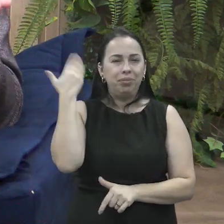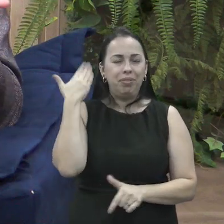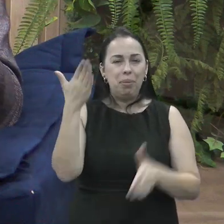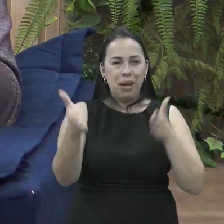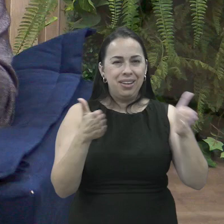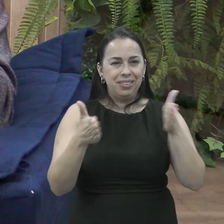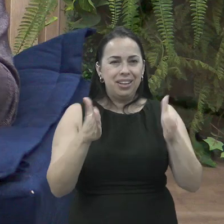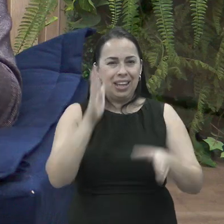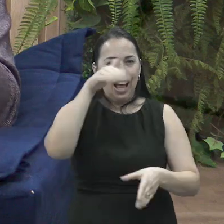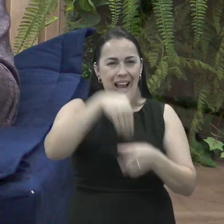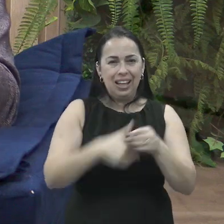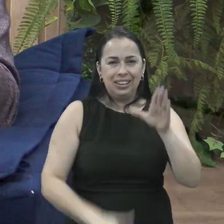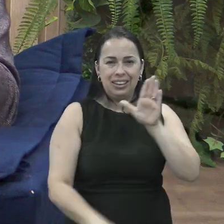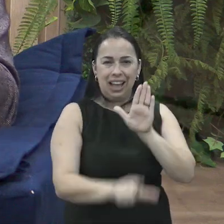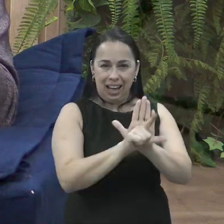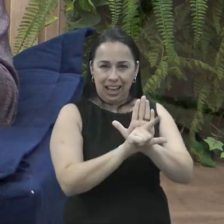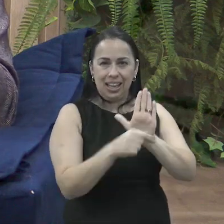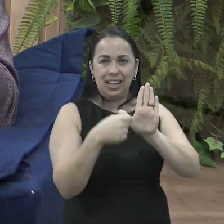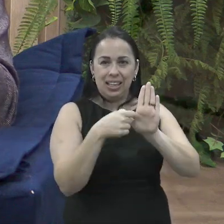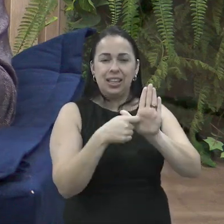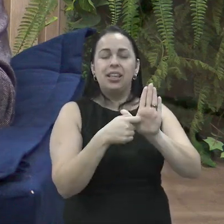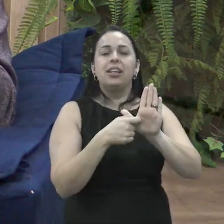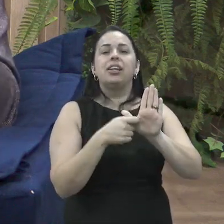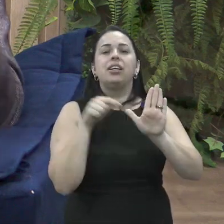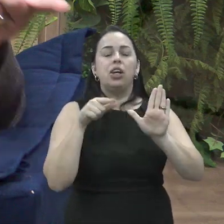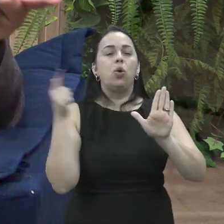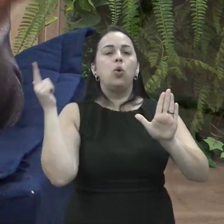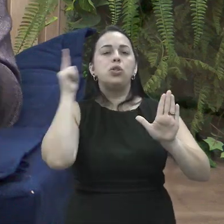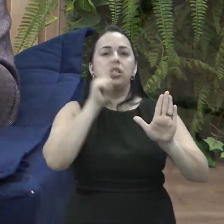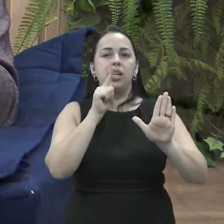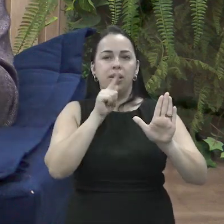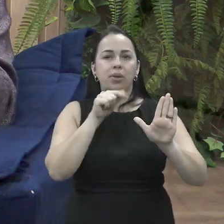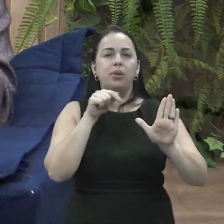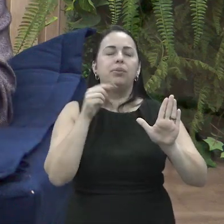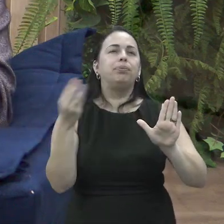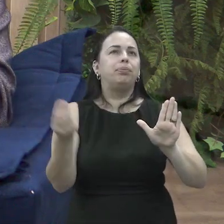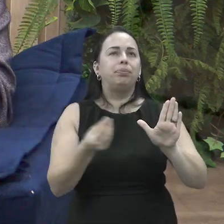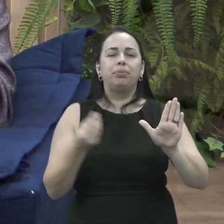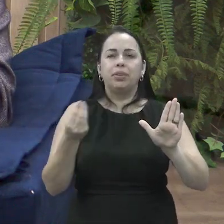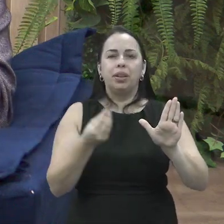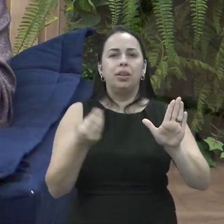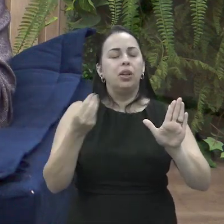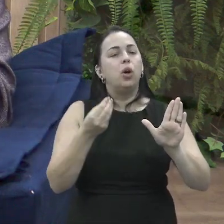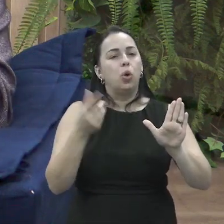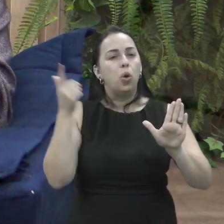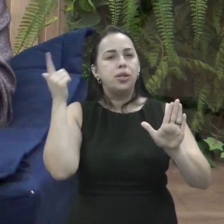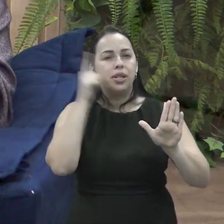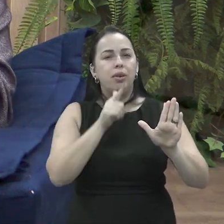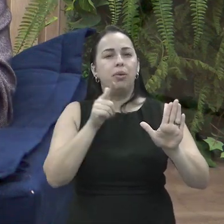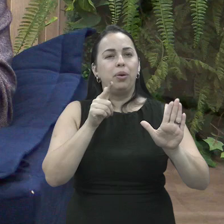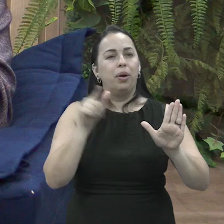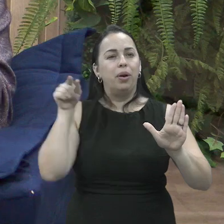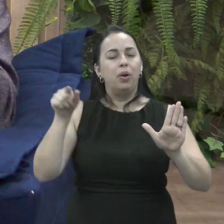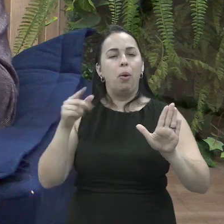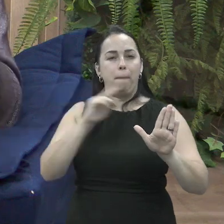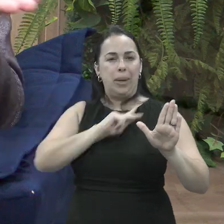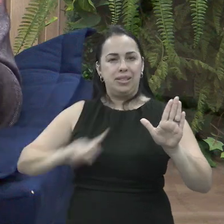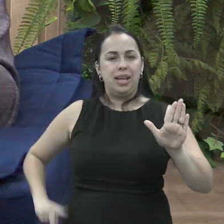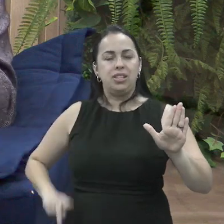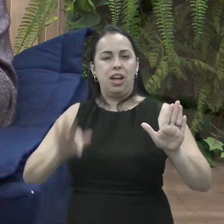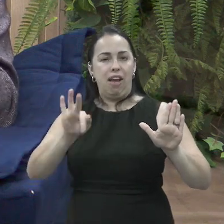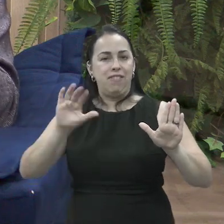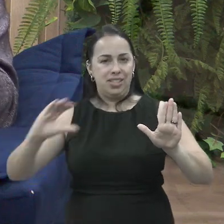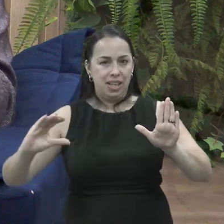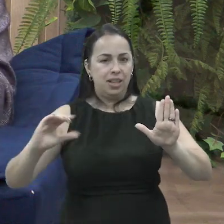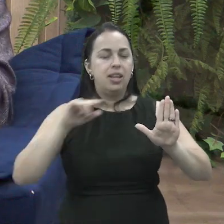eleitoral, por exemplo, que foi inclusive a lei que estabeleceu a reeleição, foi na época da reeleição do Fernando Henrique Cardoso, e que ele ficava em